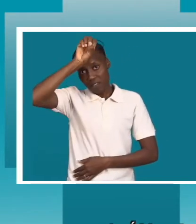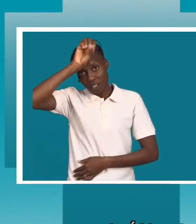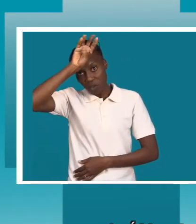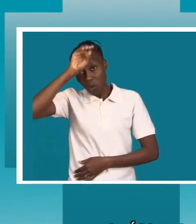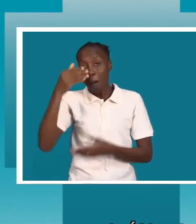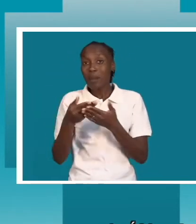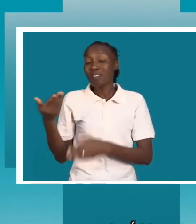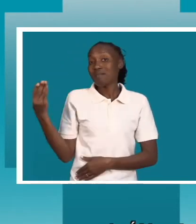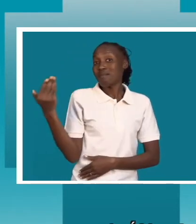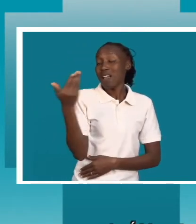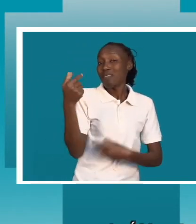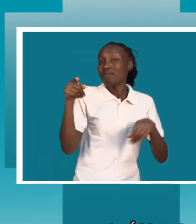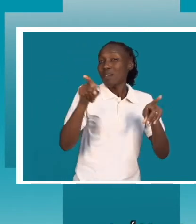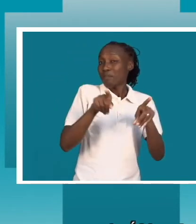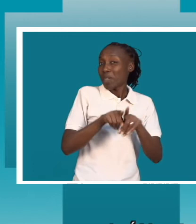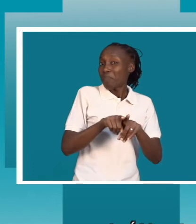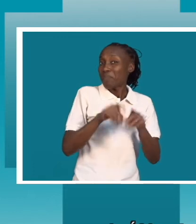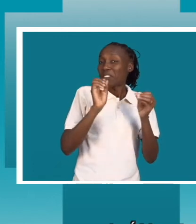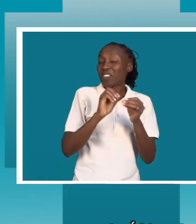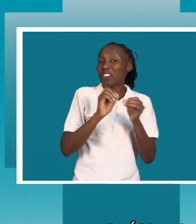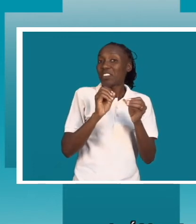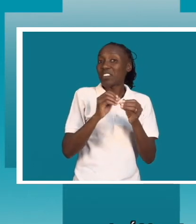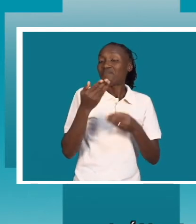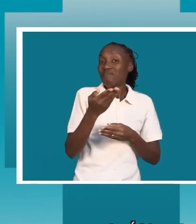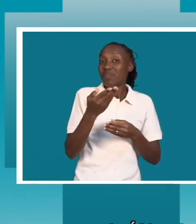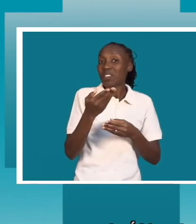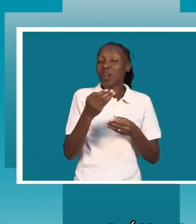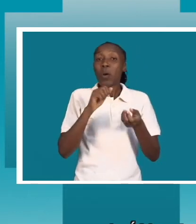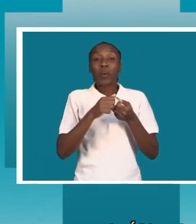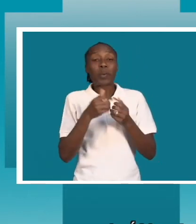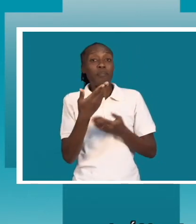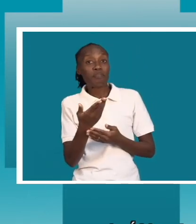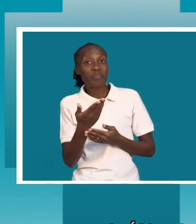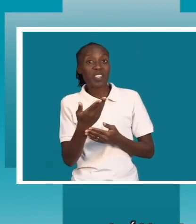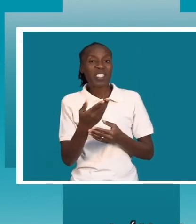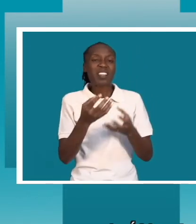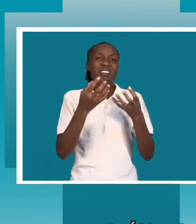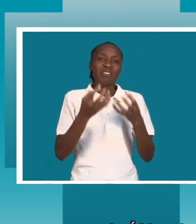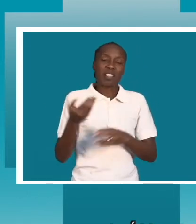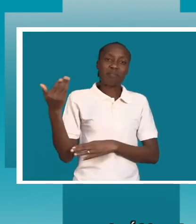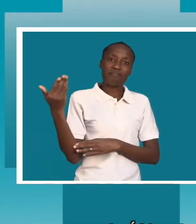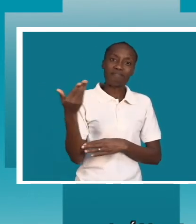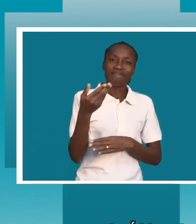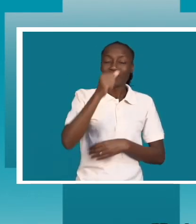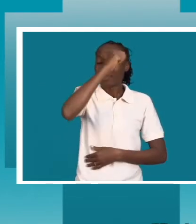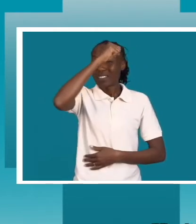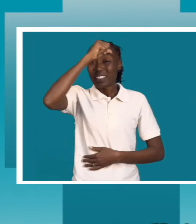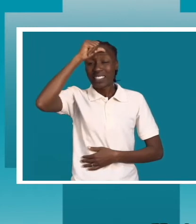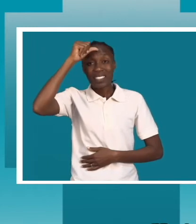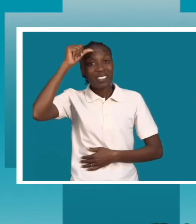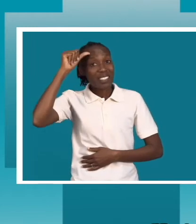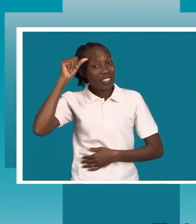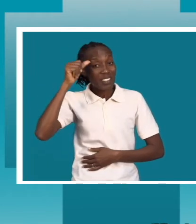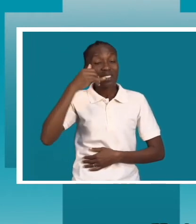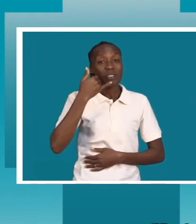lastimosamente, não temos uma solução em quanto a embajada, porque está muito longe, é dificulta